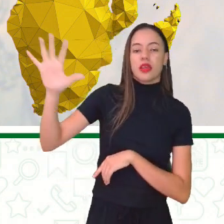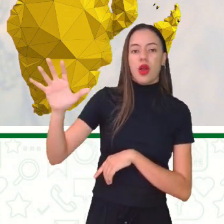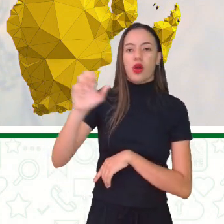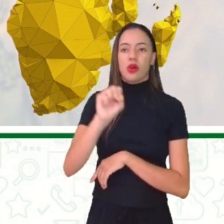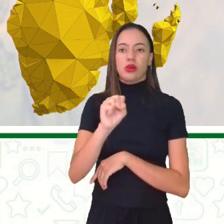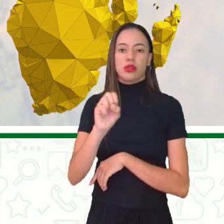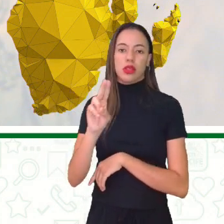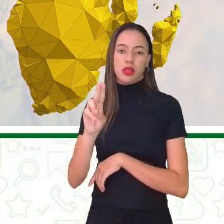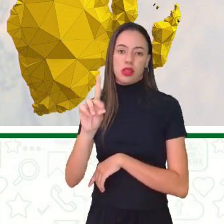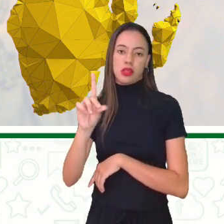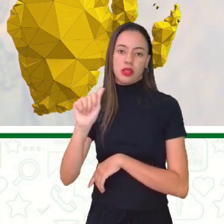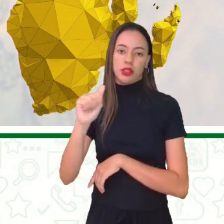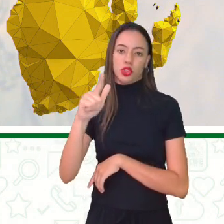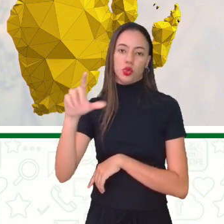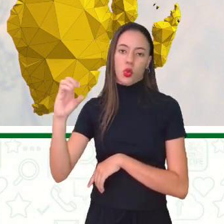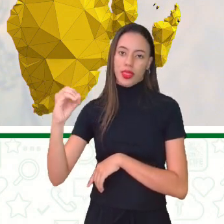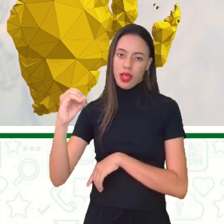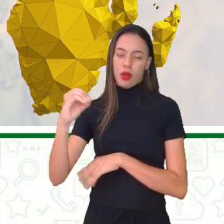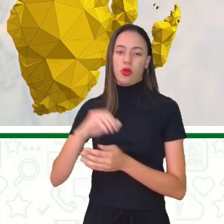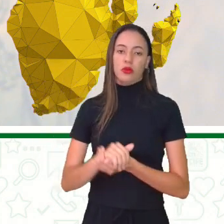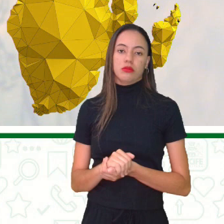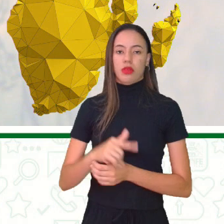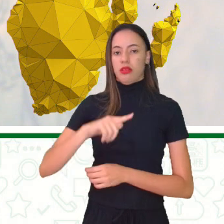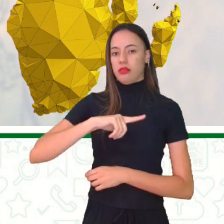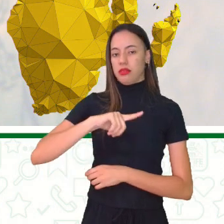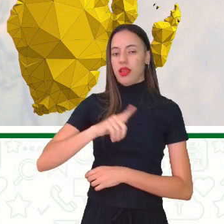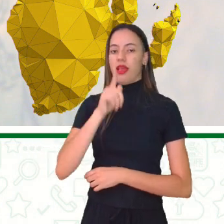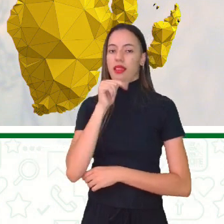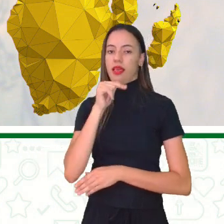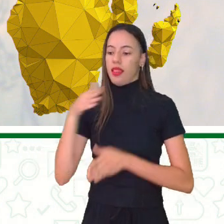né, que era cortada aí pelos rios Níger e